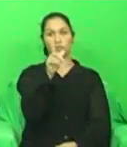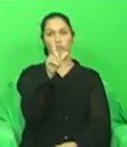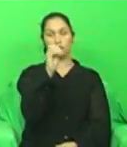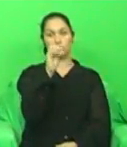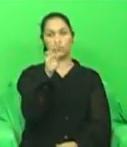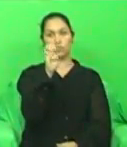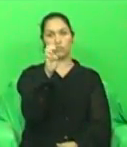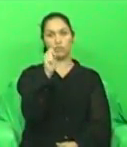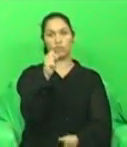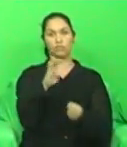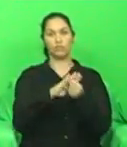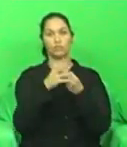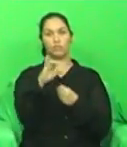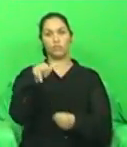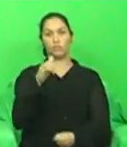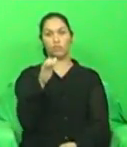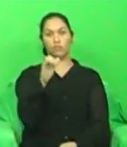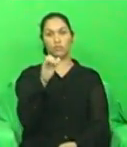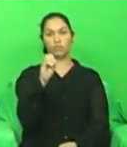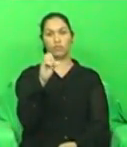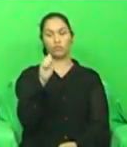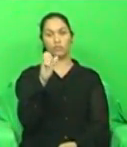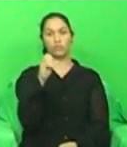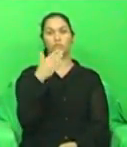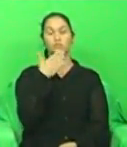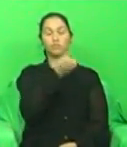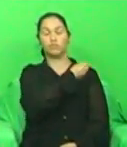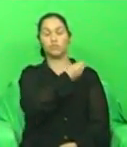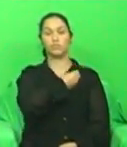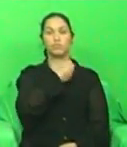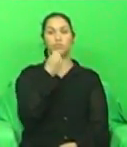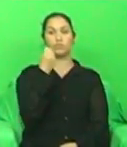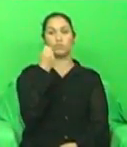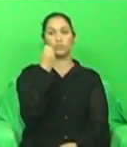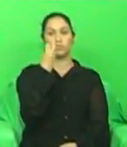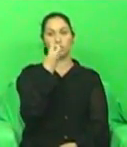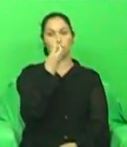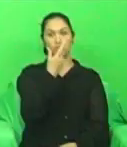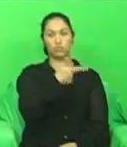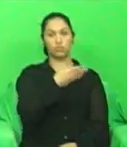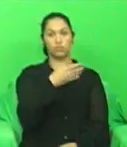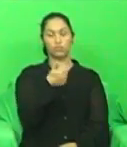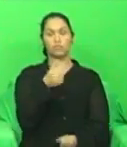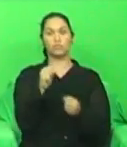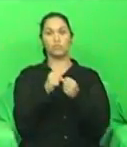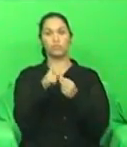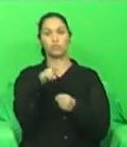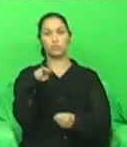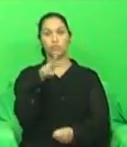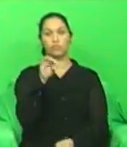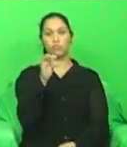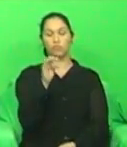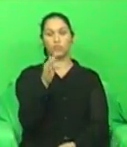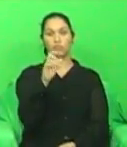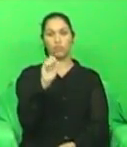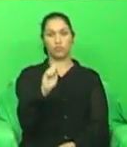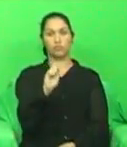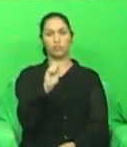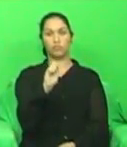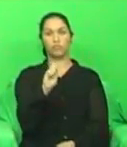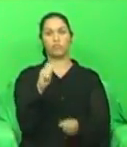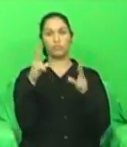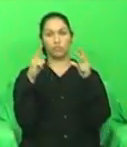localizado no bairro são joão indicação número 241 241 bar 18 autoria vereador tinta velório assunto